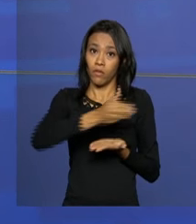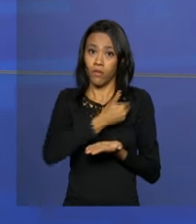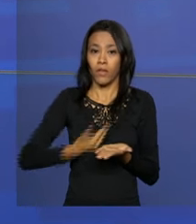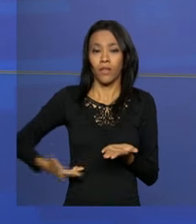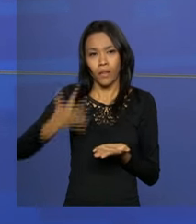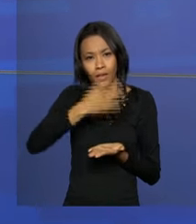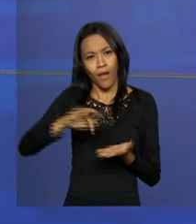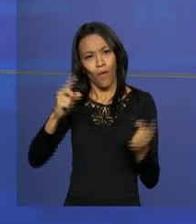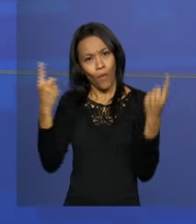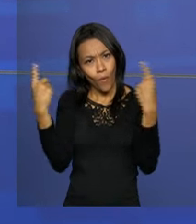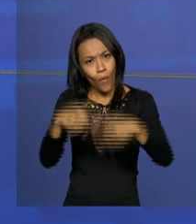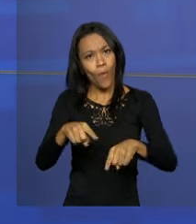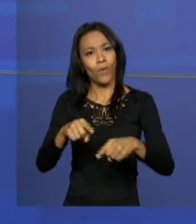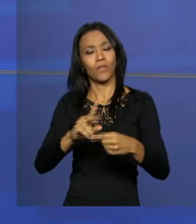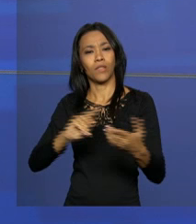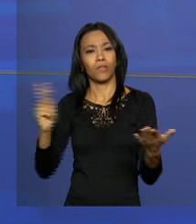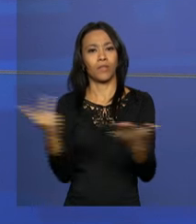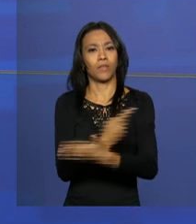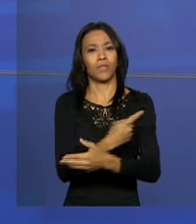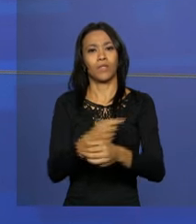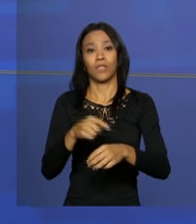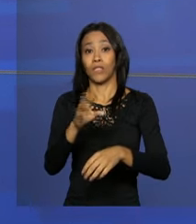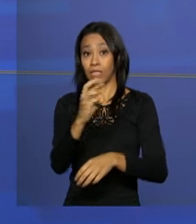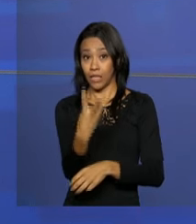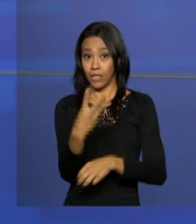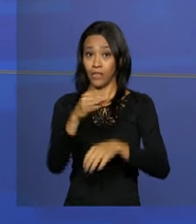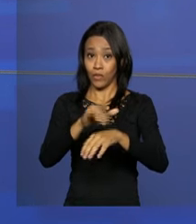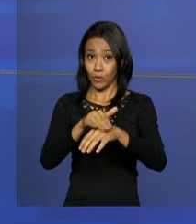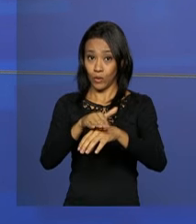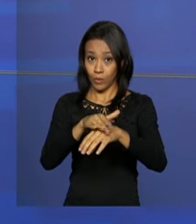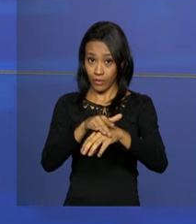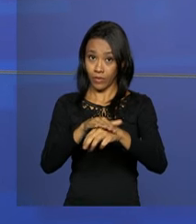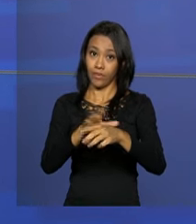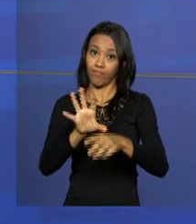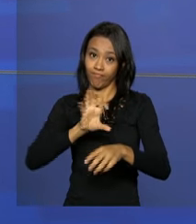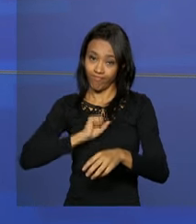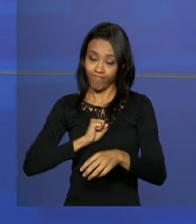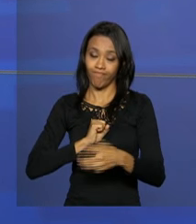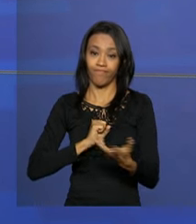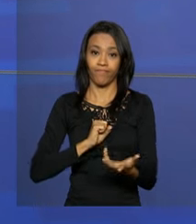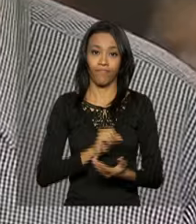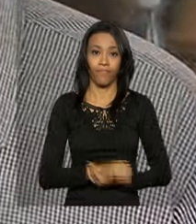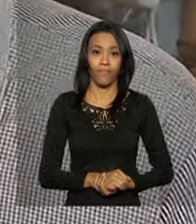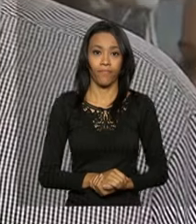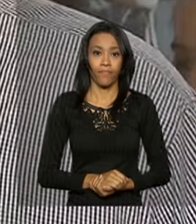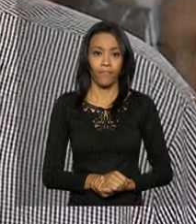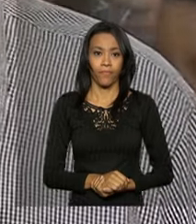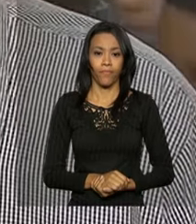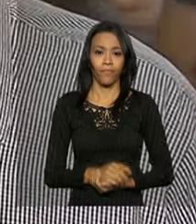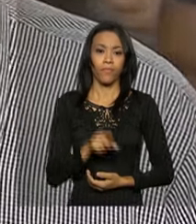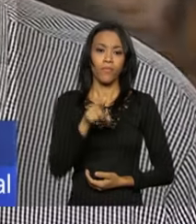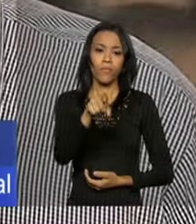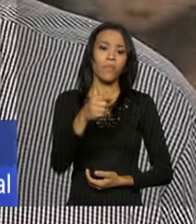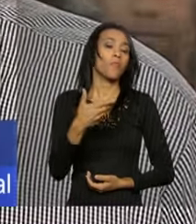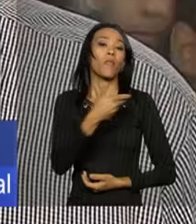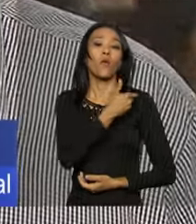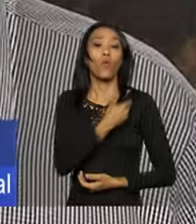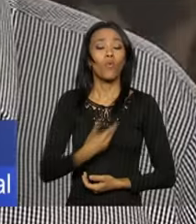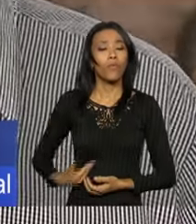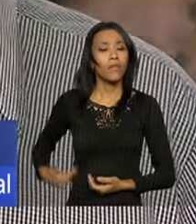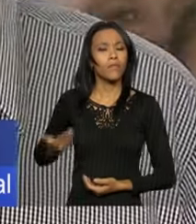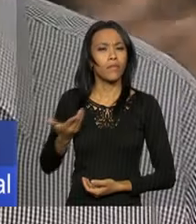no combate ao transmissor da dengue, da chikungunya e do Zika vírus. O governo, desde